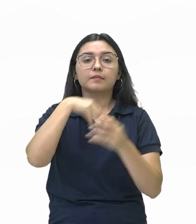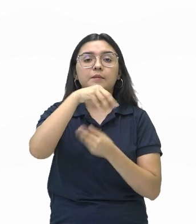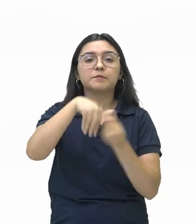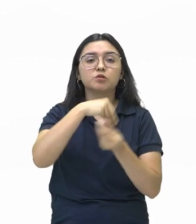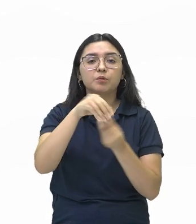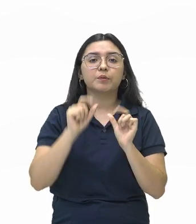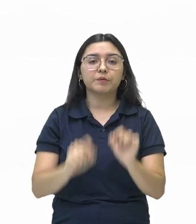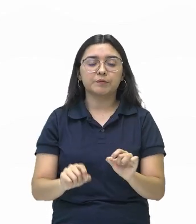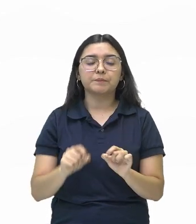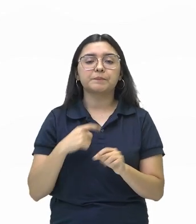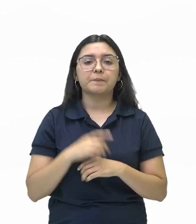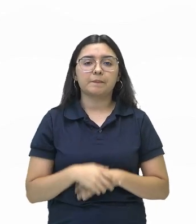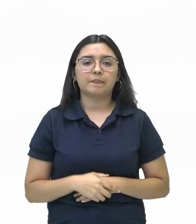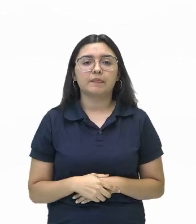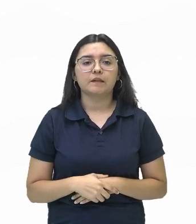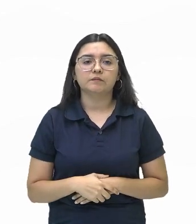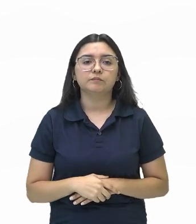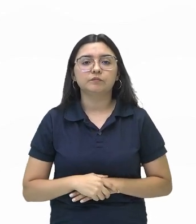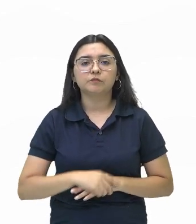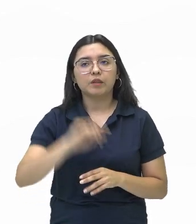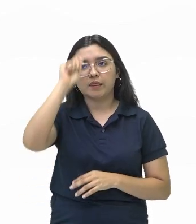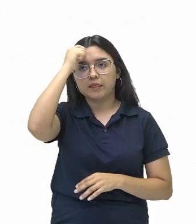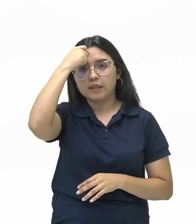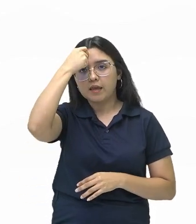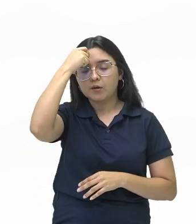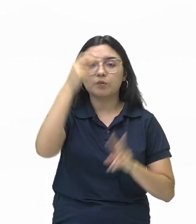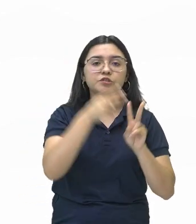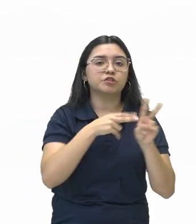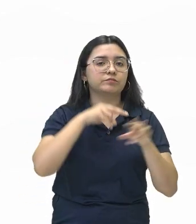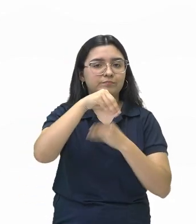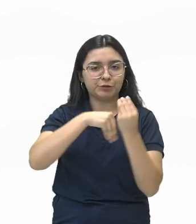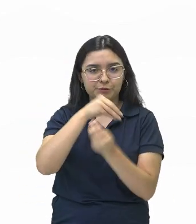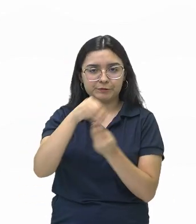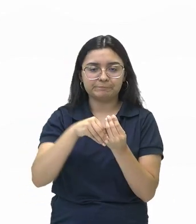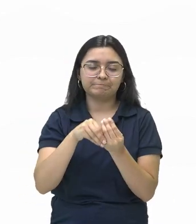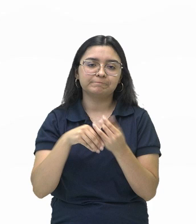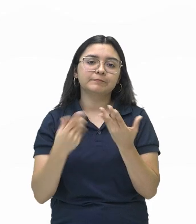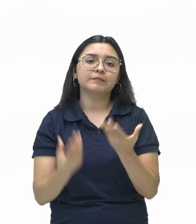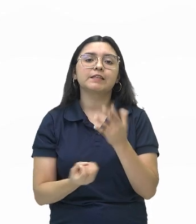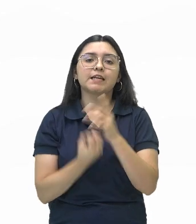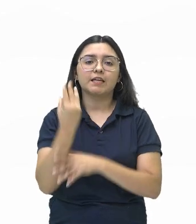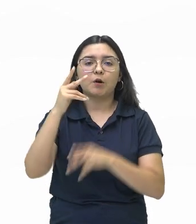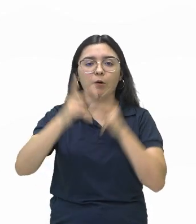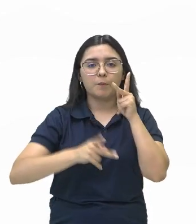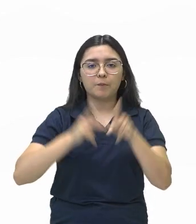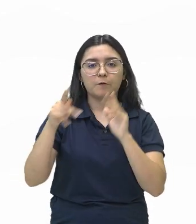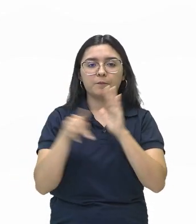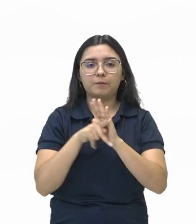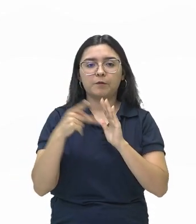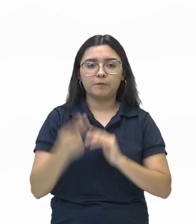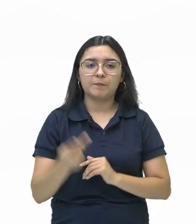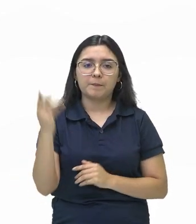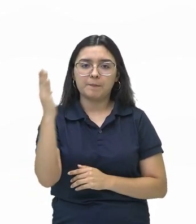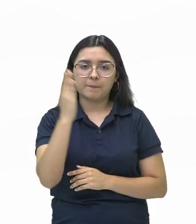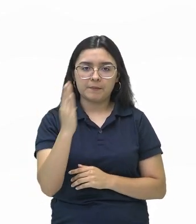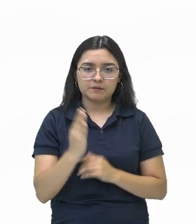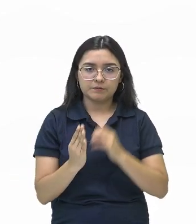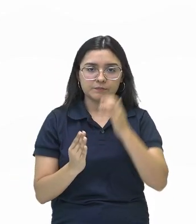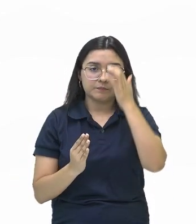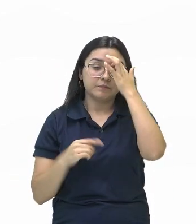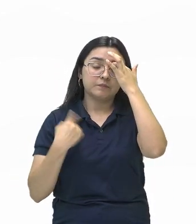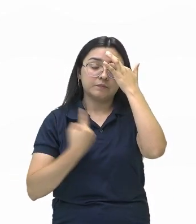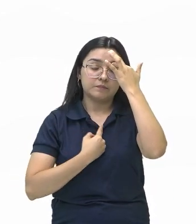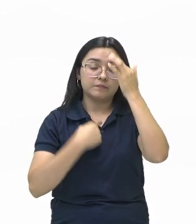são o quê? Essa mistura toda aí, e que faz o povo brasileiro. Nós somos